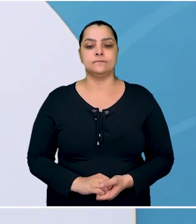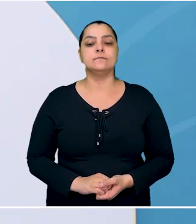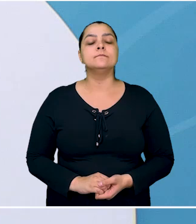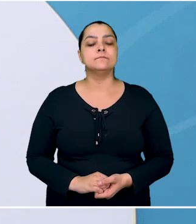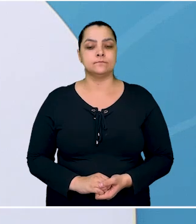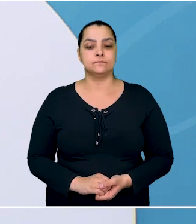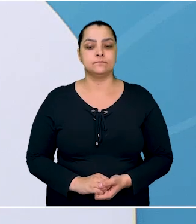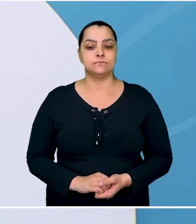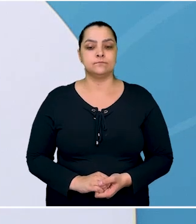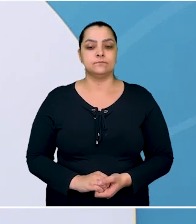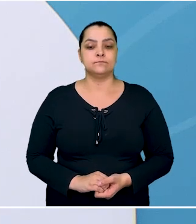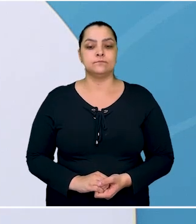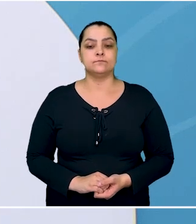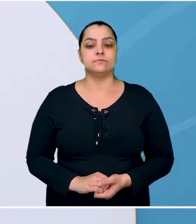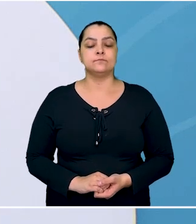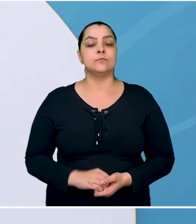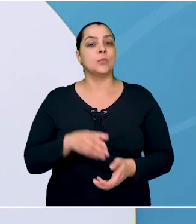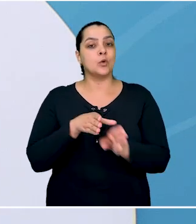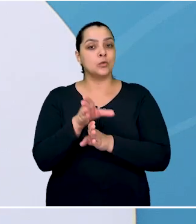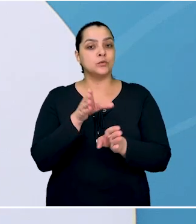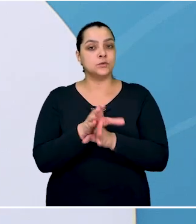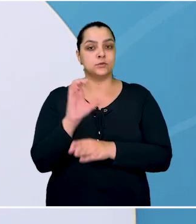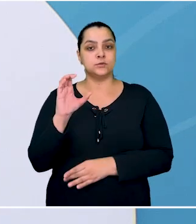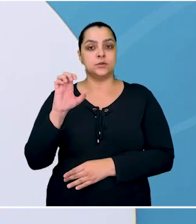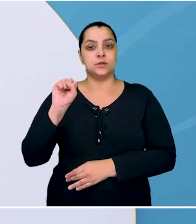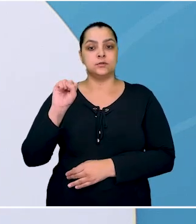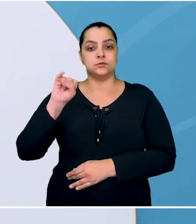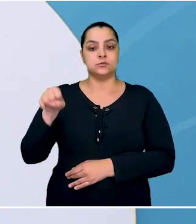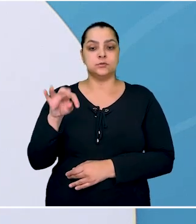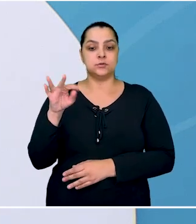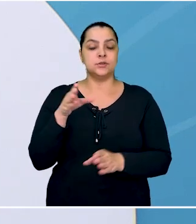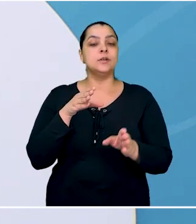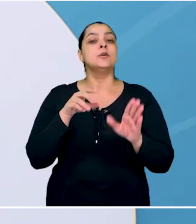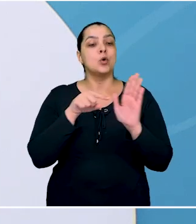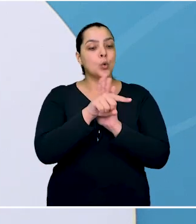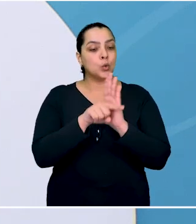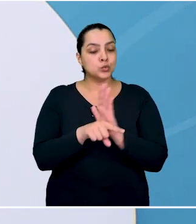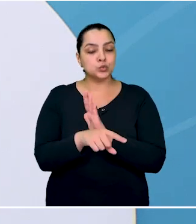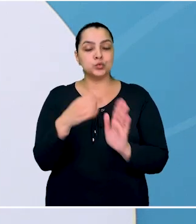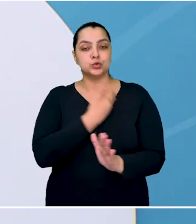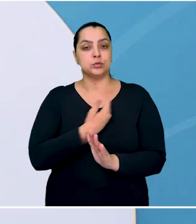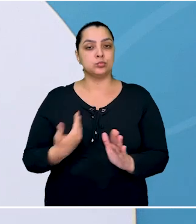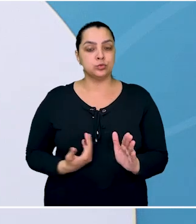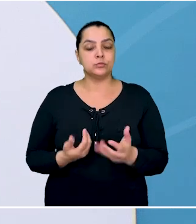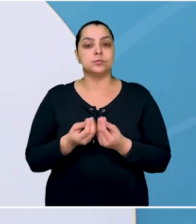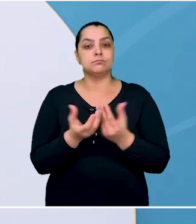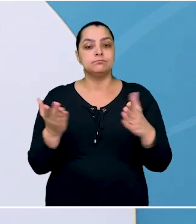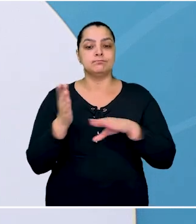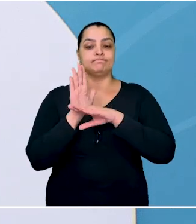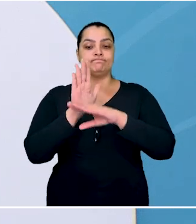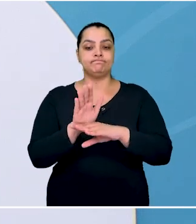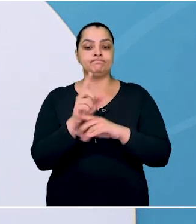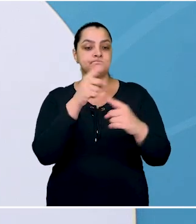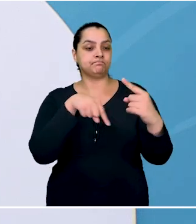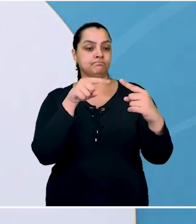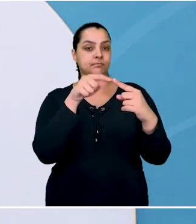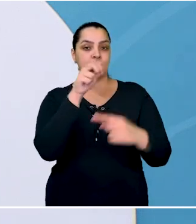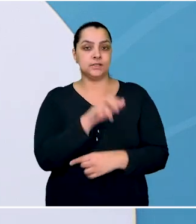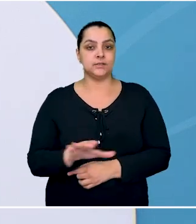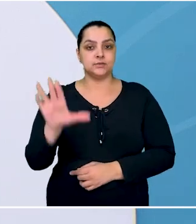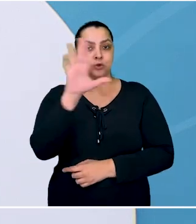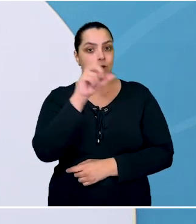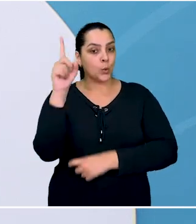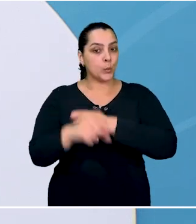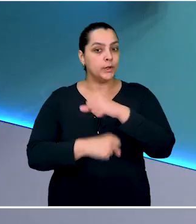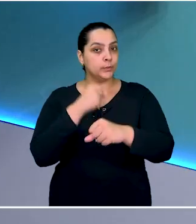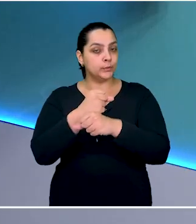O Conselho Superior da Justiça do Trabalho divulgou os resultados da Consulta Pública Nacional, que vai contribuir para a definição das metas